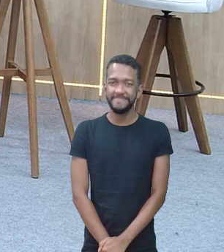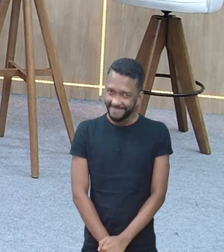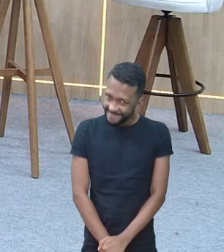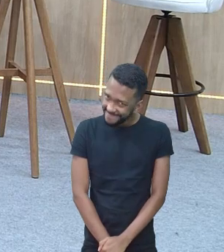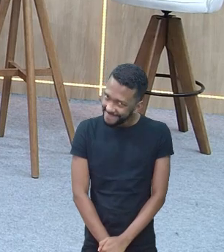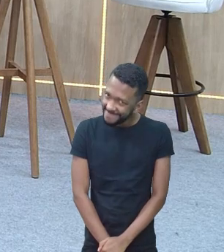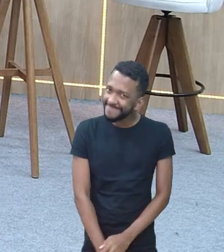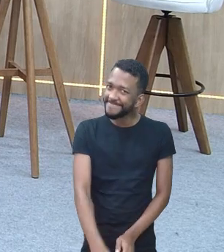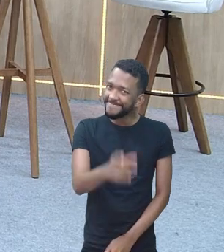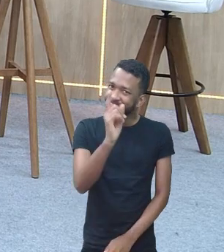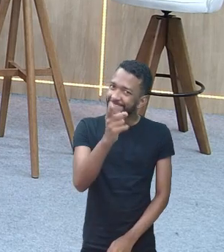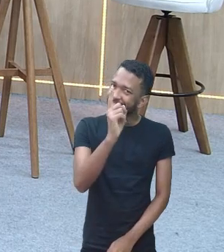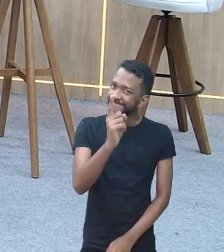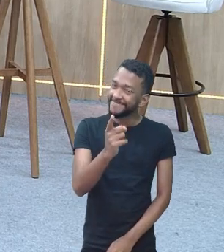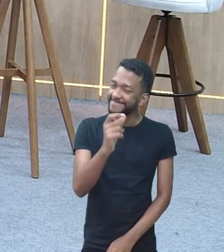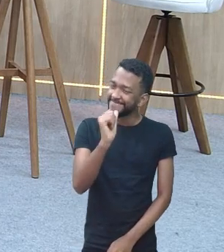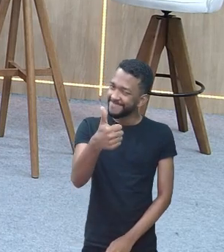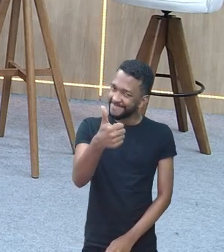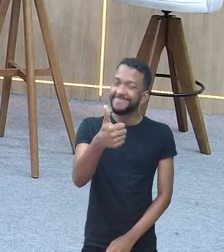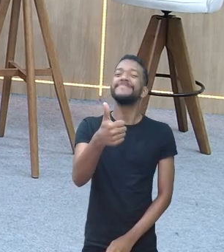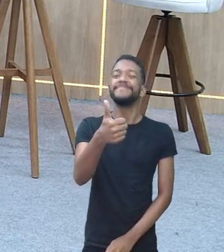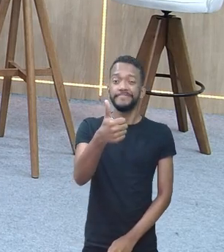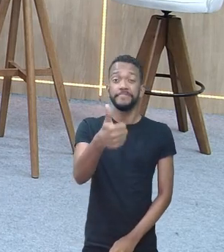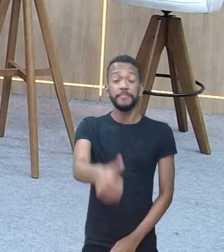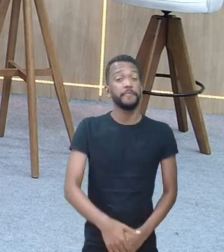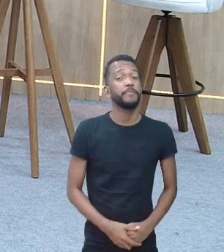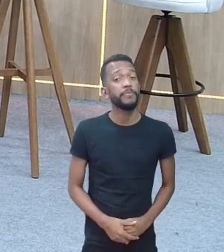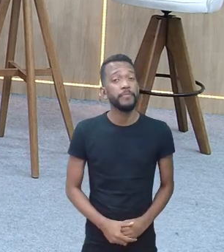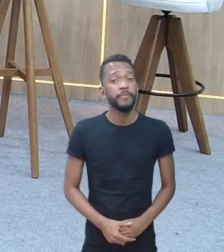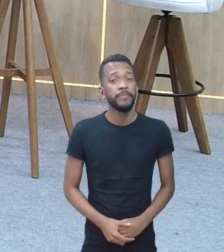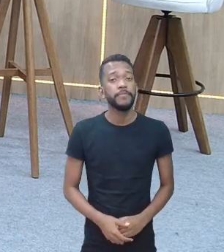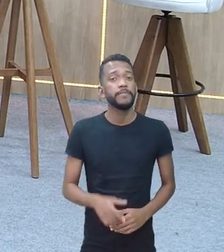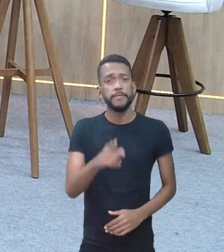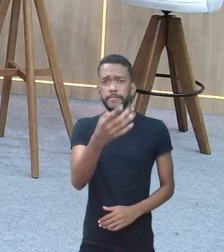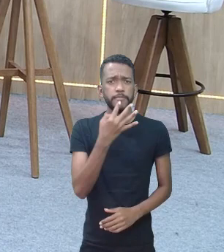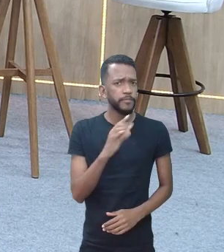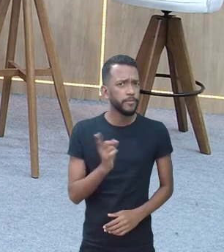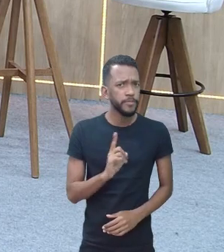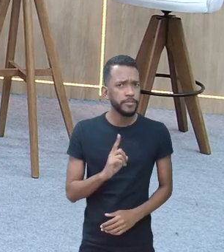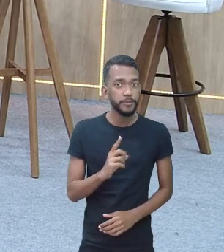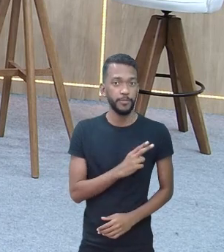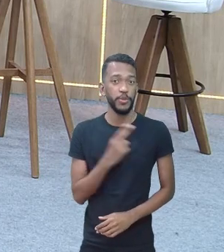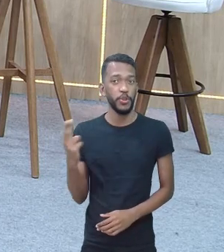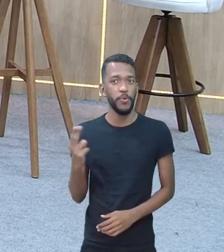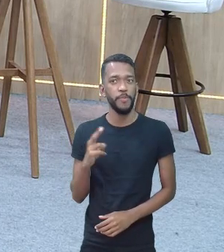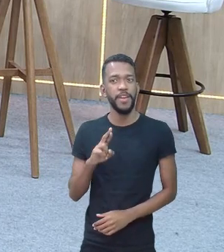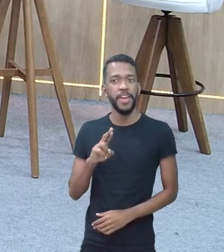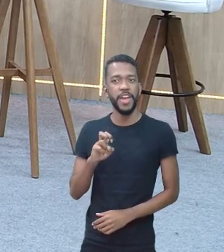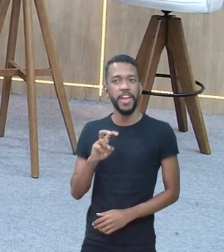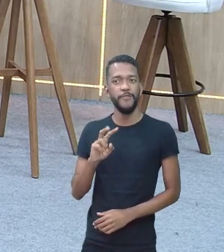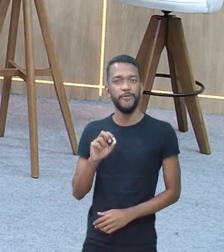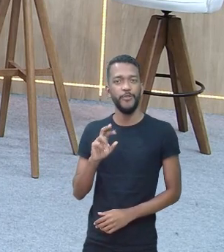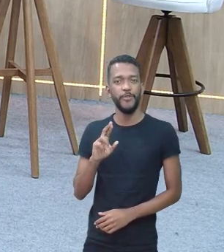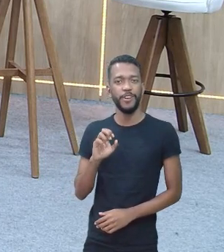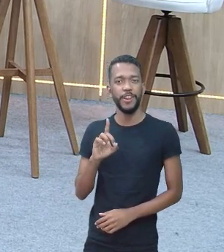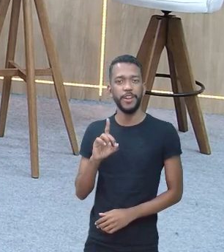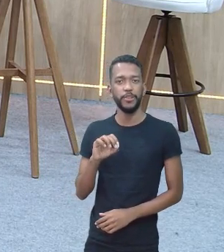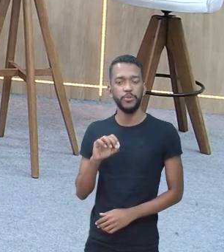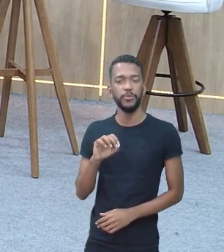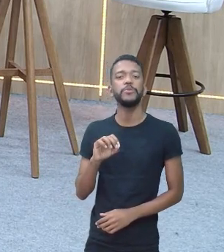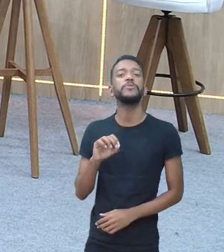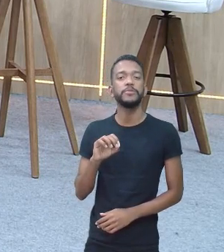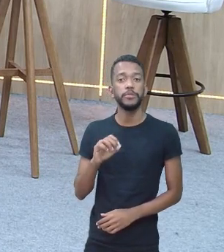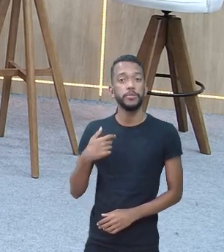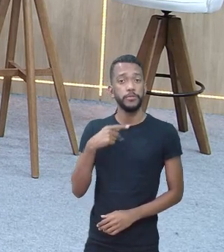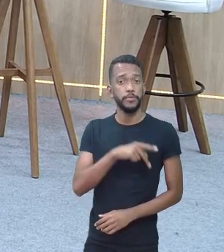Fala, minha benção! Tudo bem com vocês? Para quem não me conhece, eu me chamo Revoredo, sou professor de Educação Física